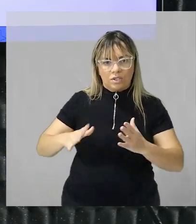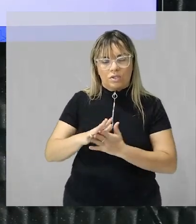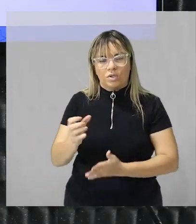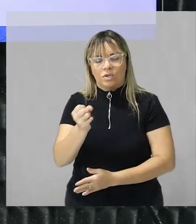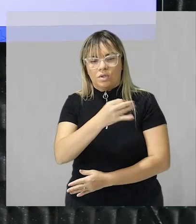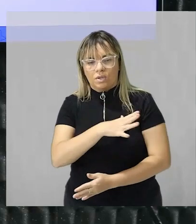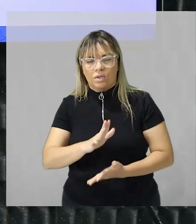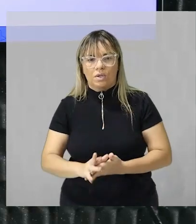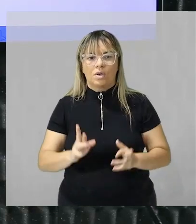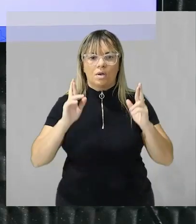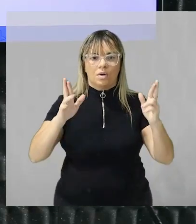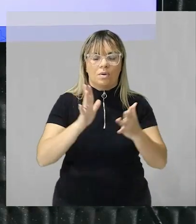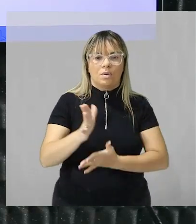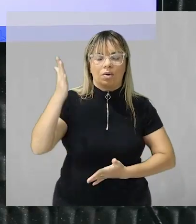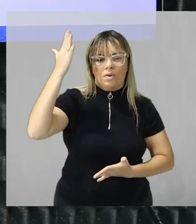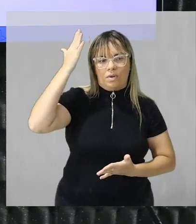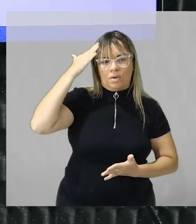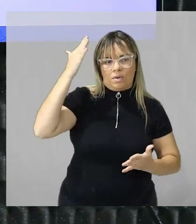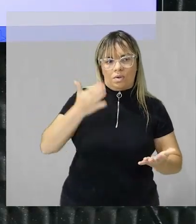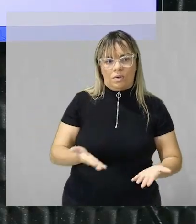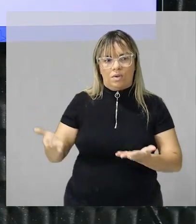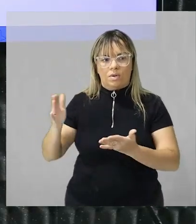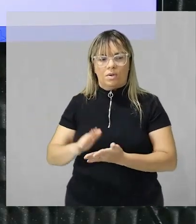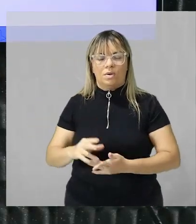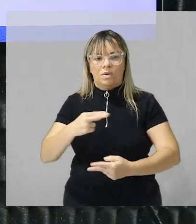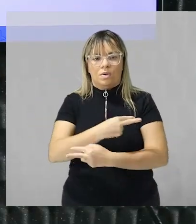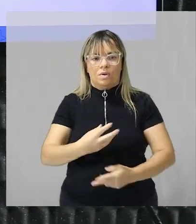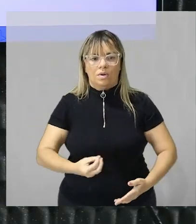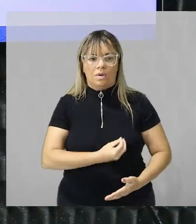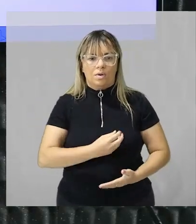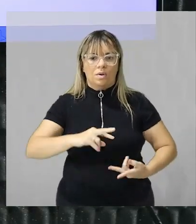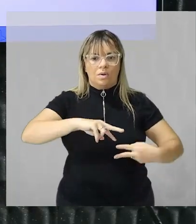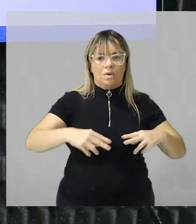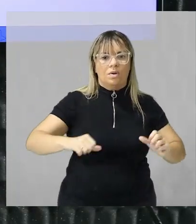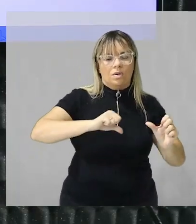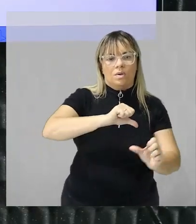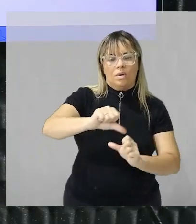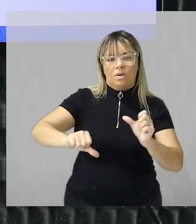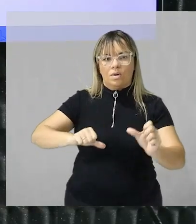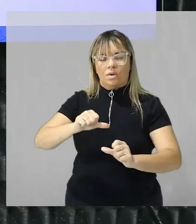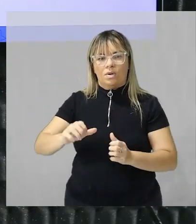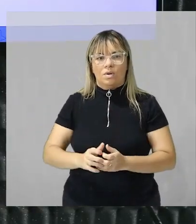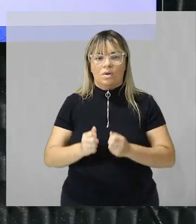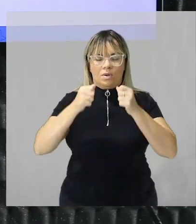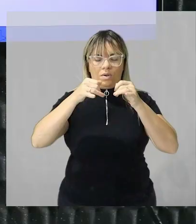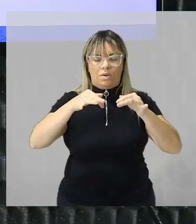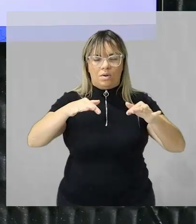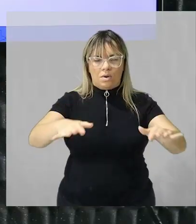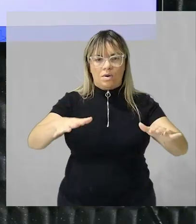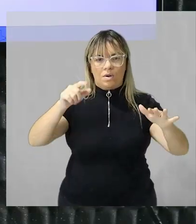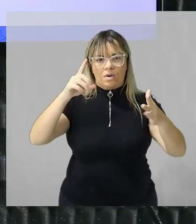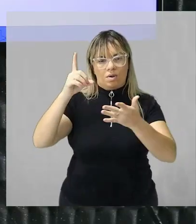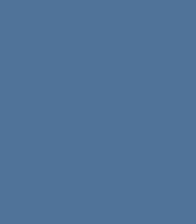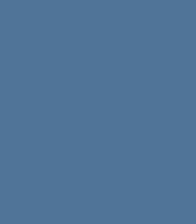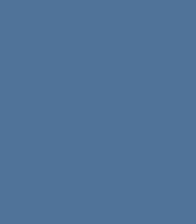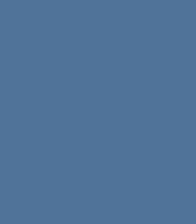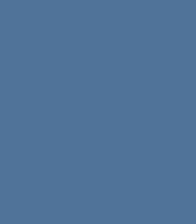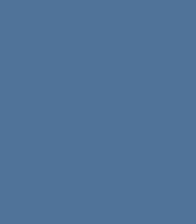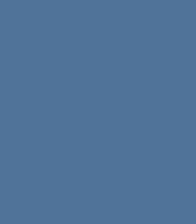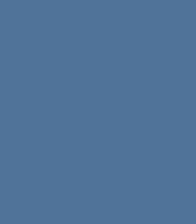entendido. A gente hoje trabalhou um pouco sobre organismos geneticamente modificados. Fiquem com Deus. Até mais. Tchau, tchau.